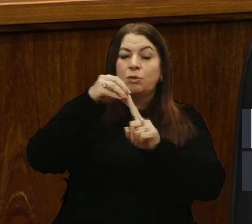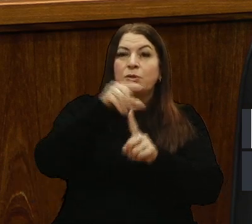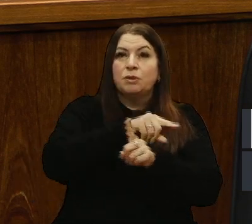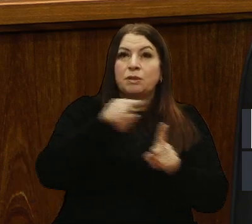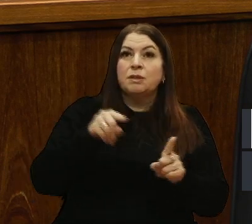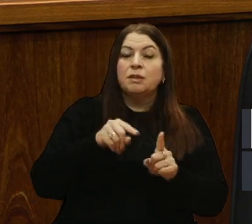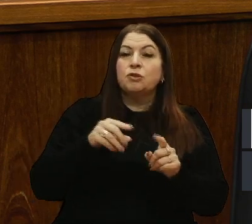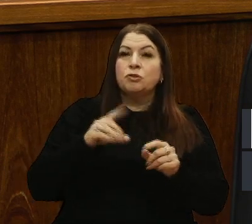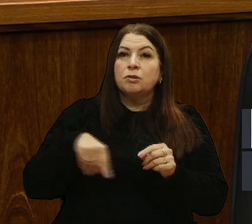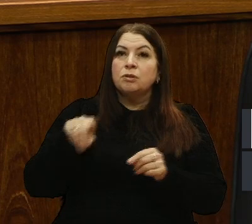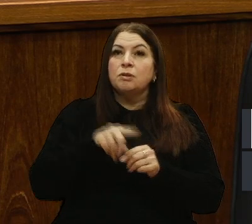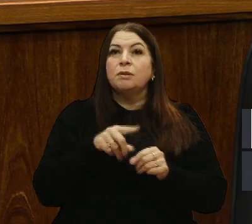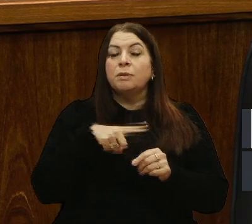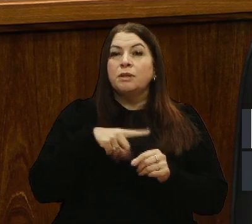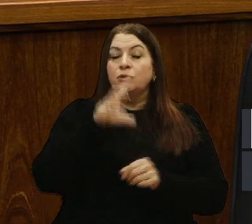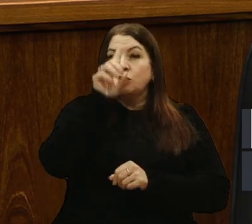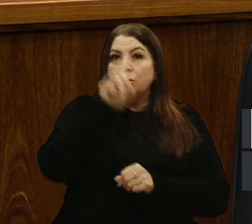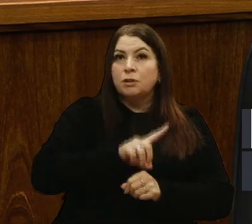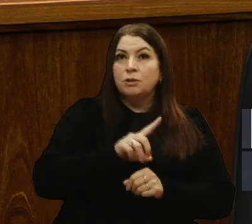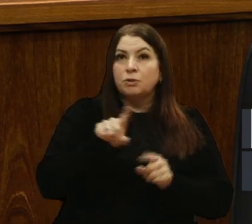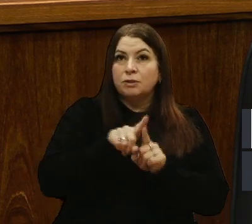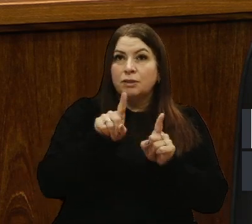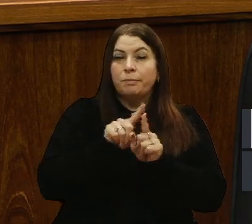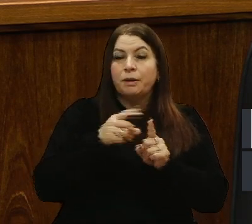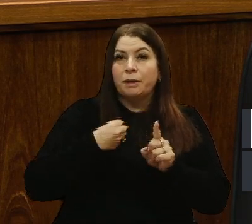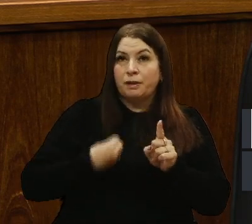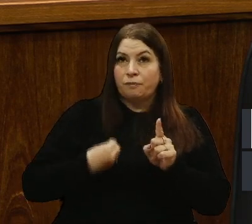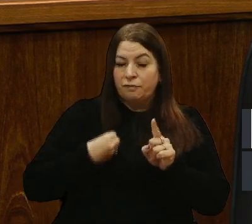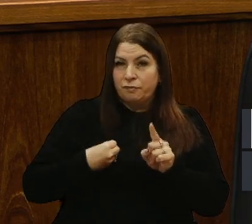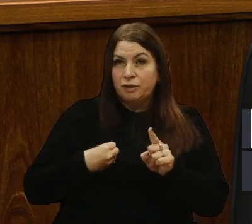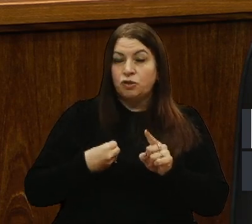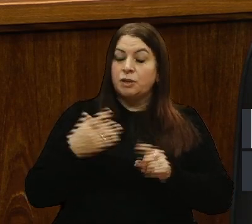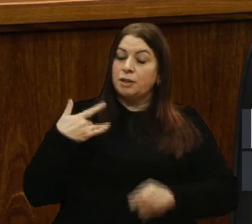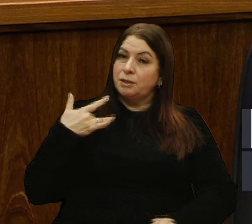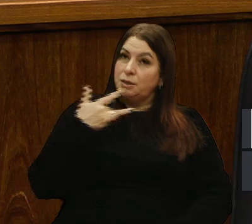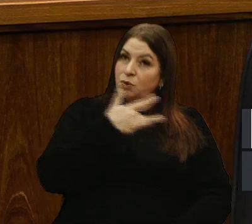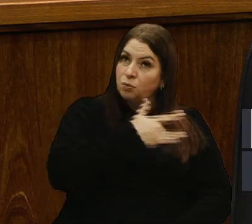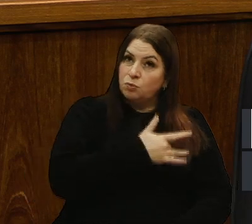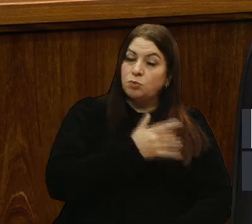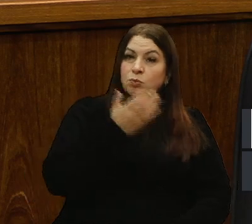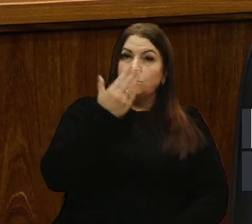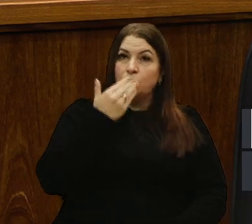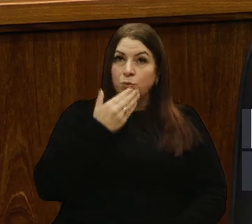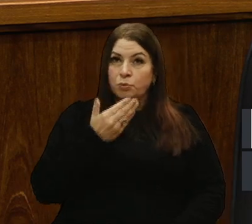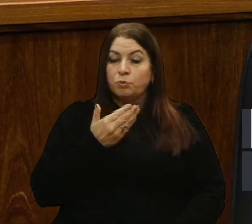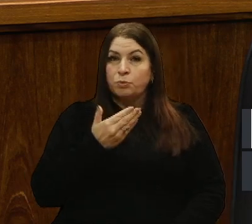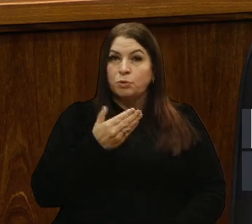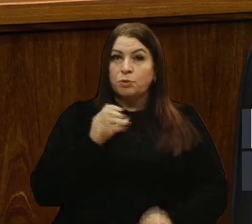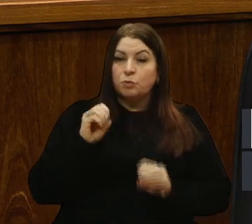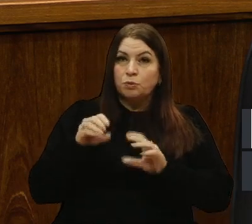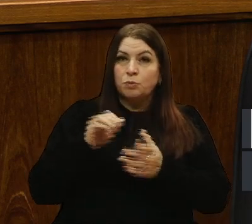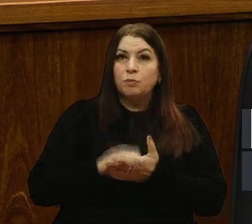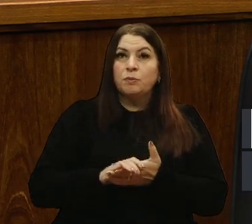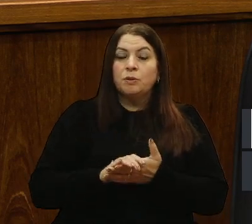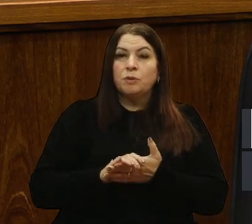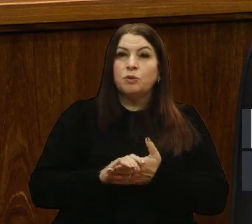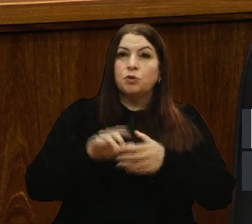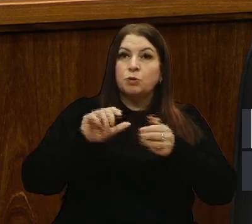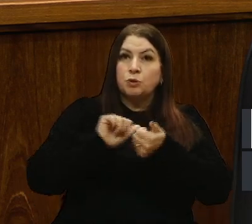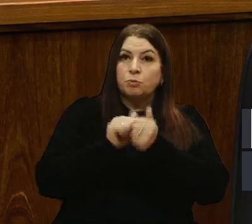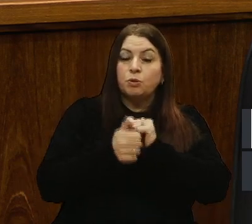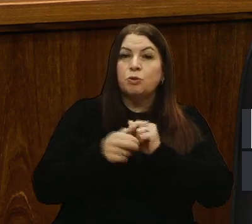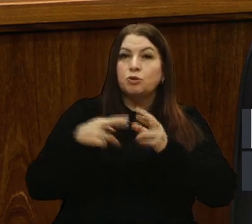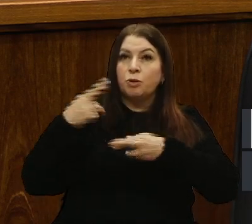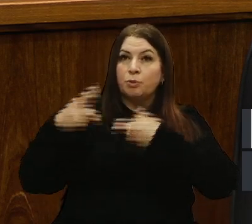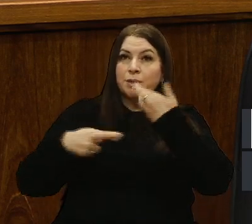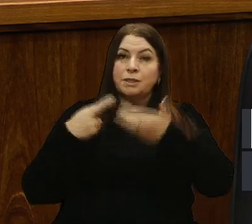a efetivação dos direitos referentes à vida, à saúde, à alimentação, à educação, ao esporte, ao